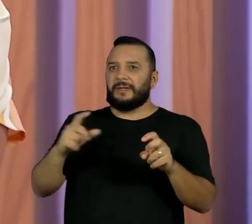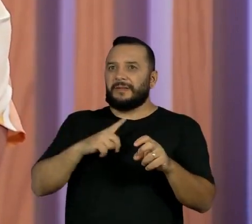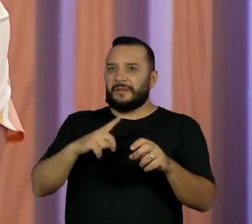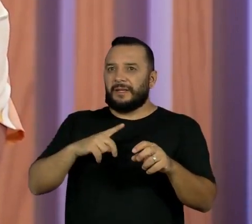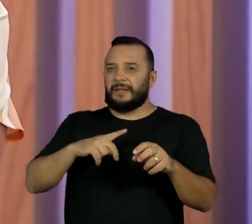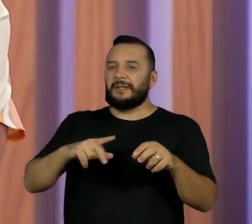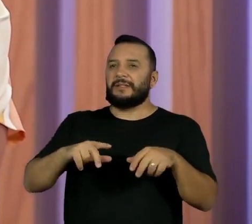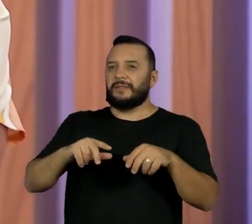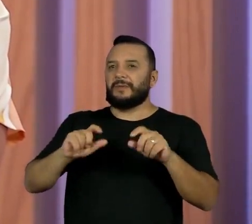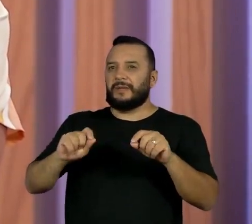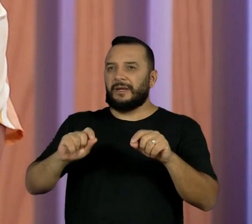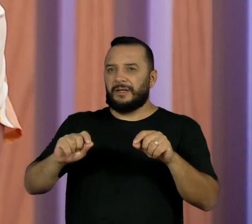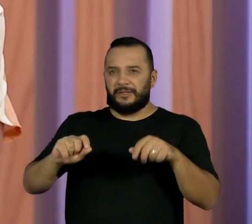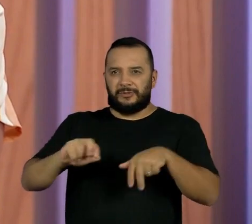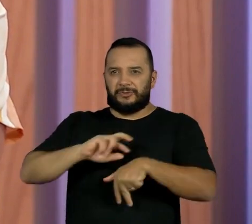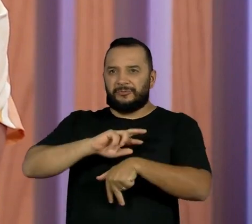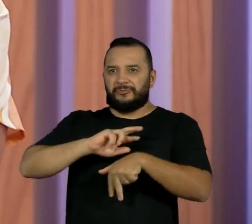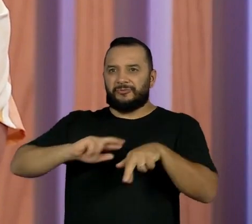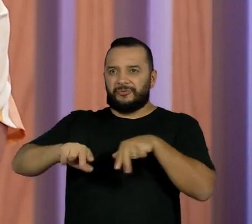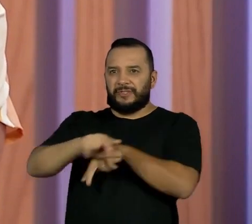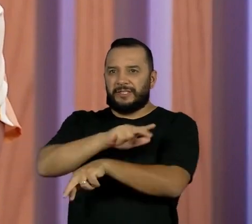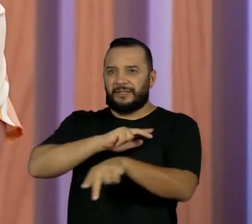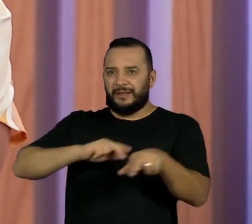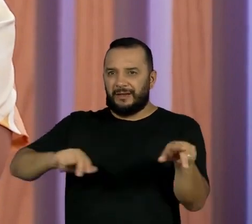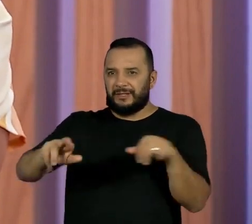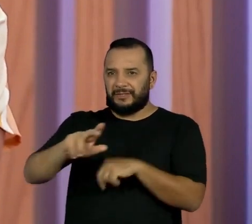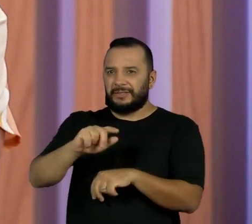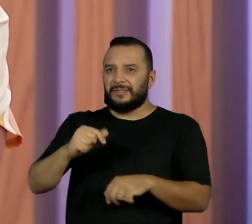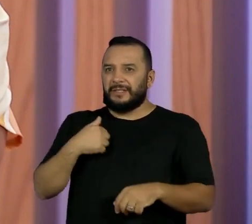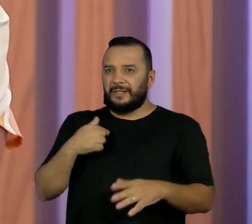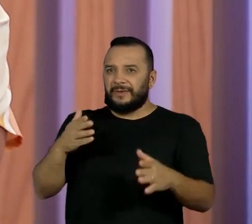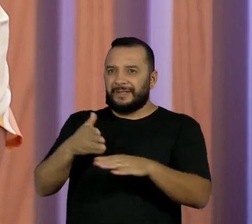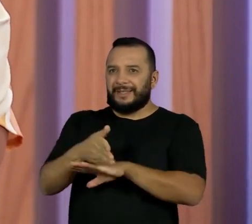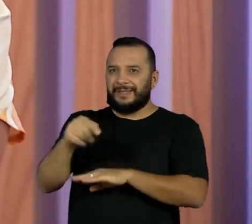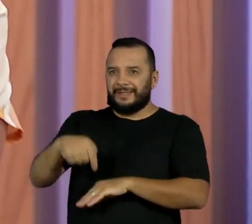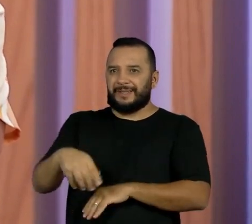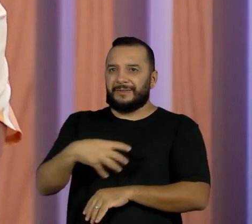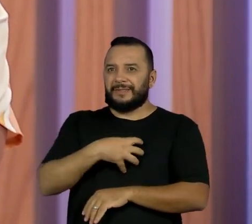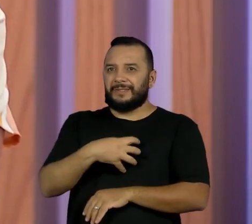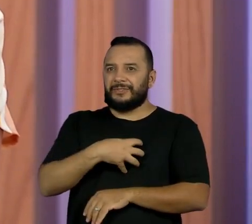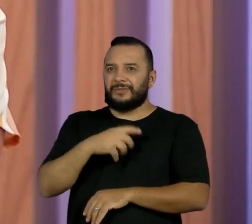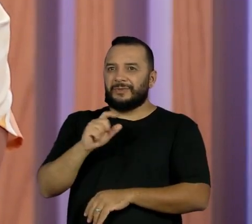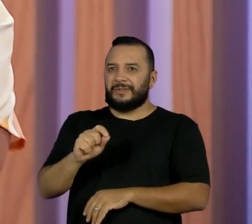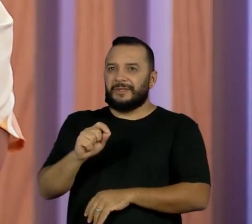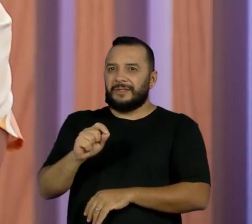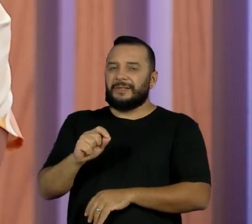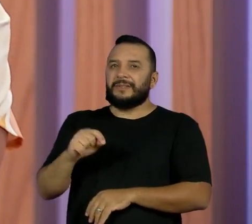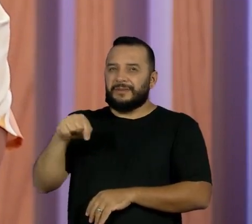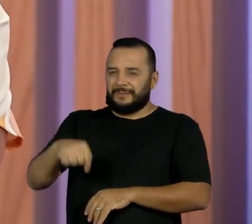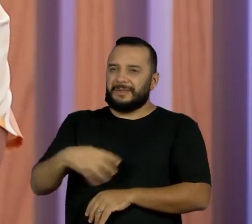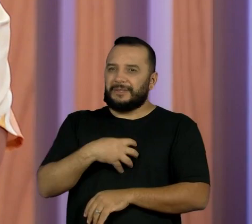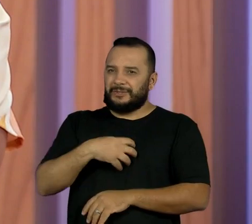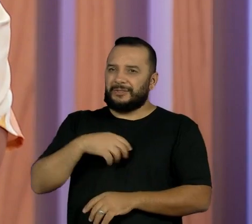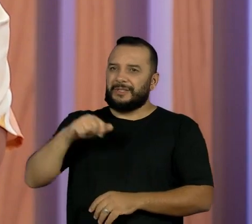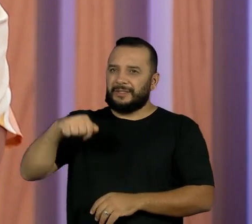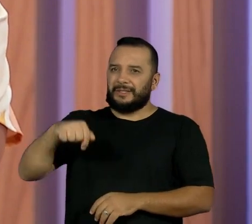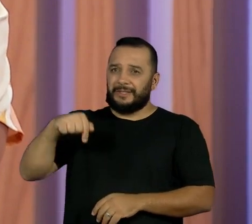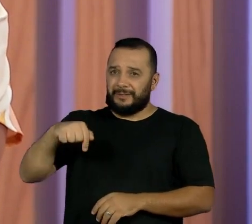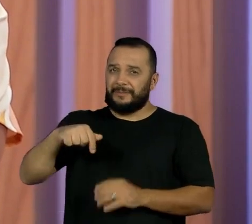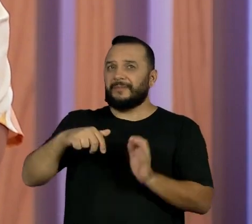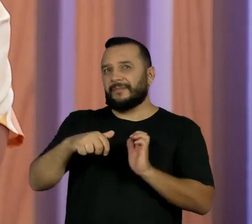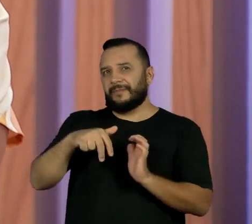E eu tinha comentado com você o que eu senti quando eu entrei aqui, o que eu senti nesse programa, né?